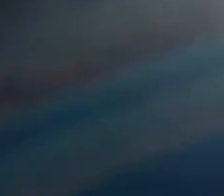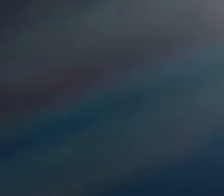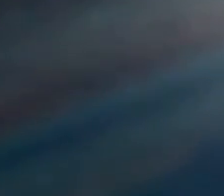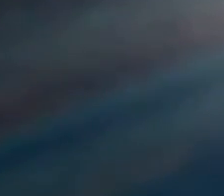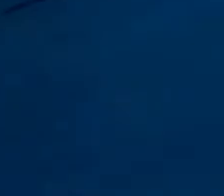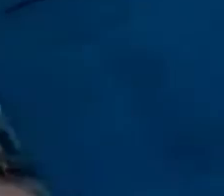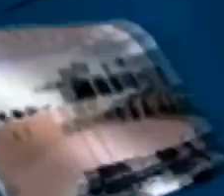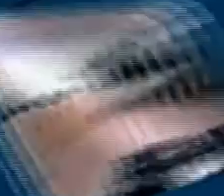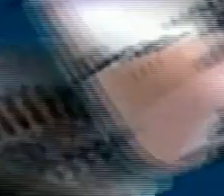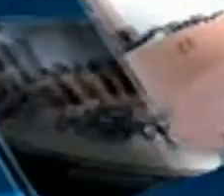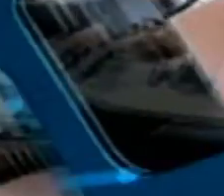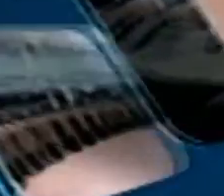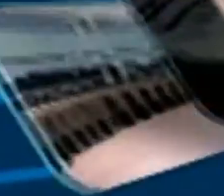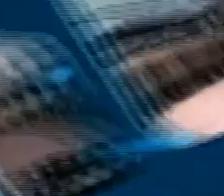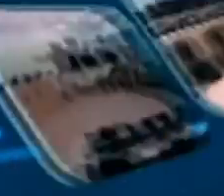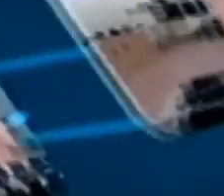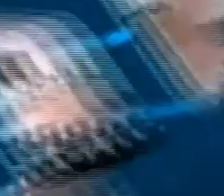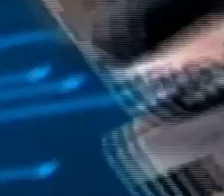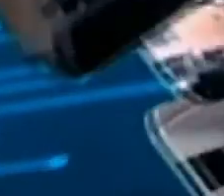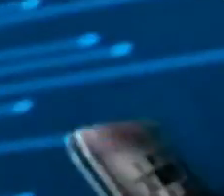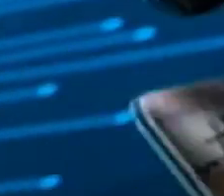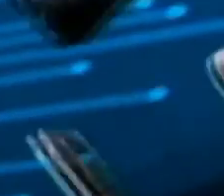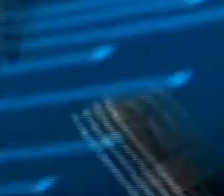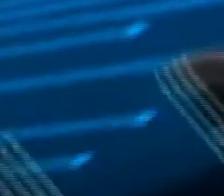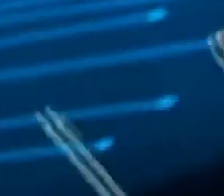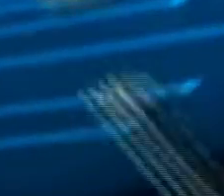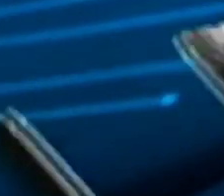do Estado do Ceará.